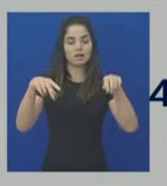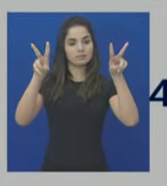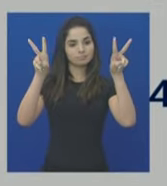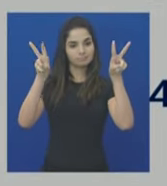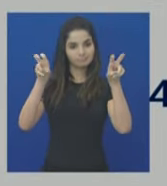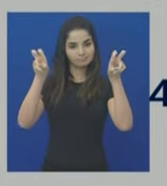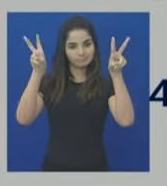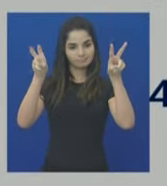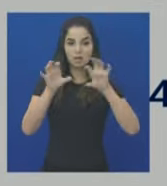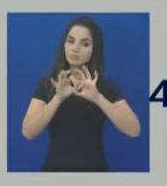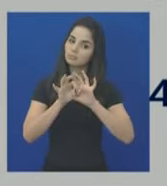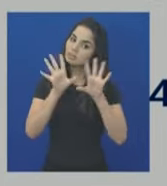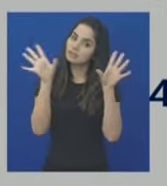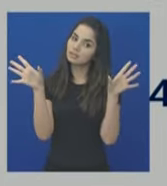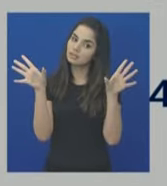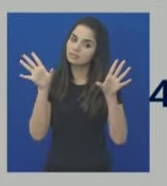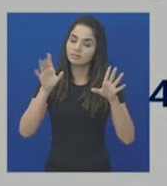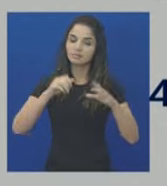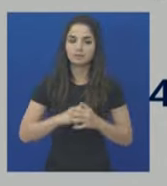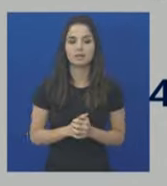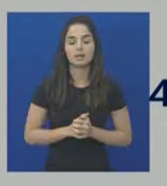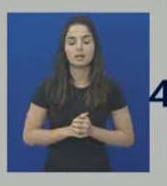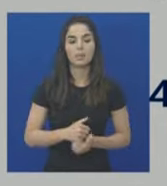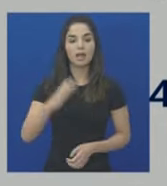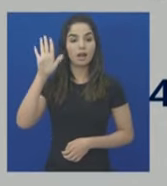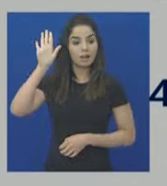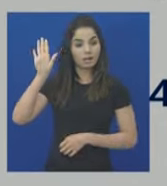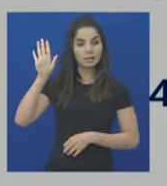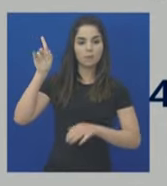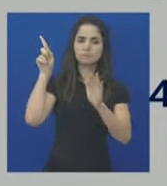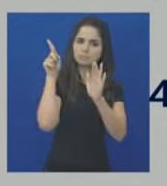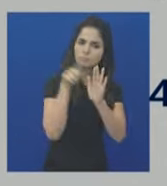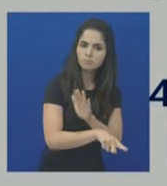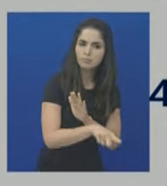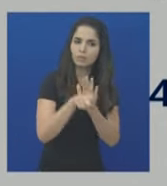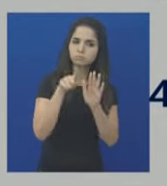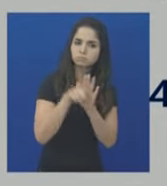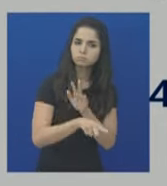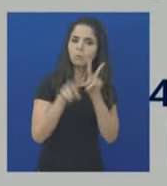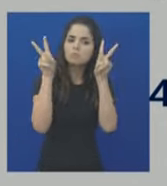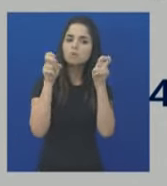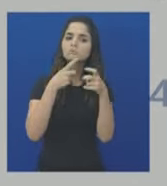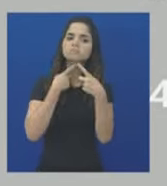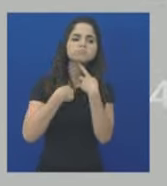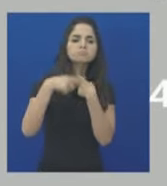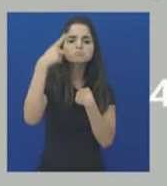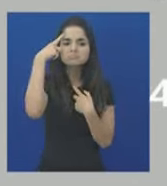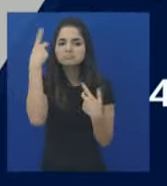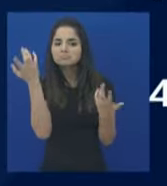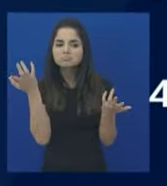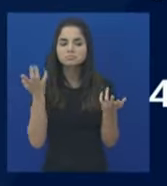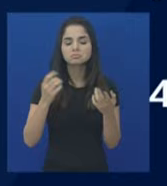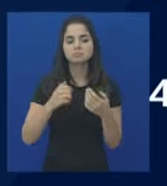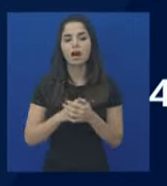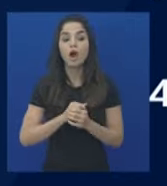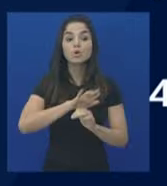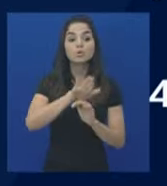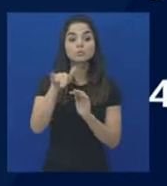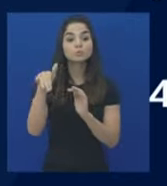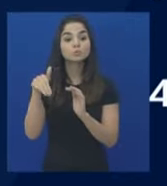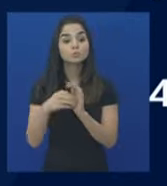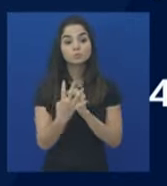perguntas serão livres. Os candidatos fazem as perguntas sobre os temas que quiserem. Em todos os blocos